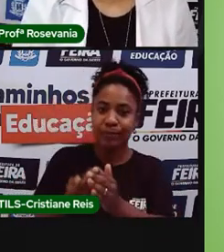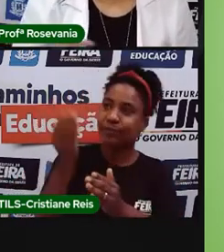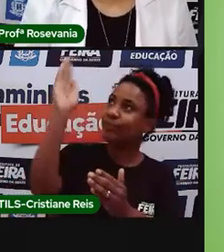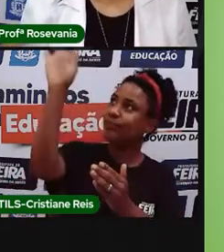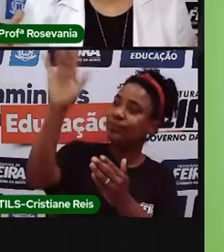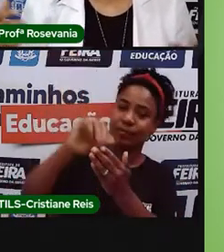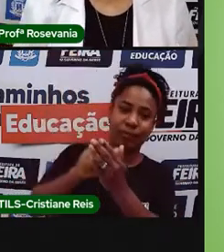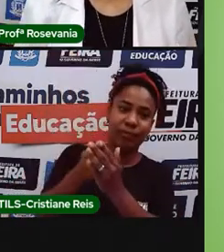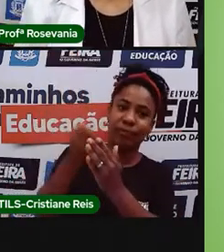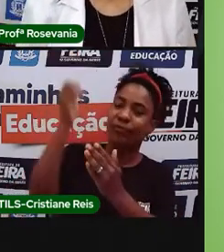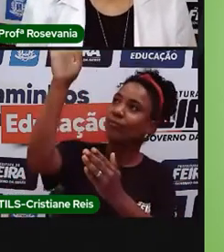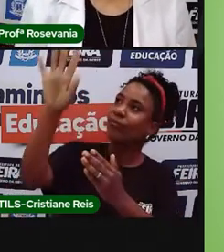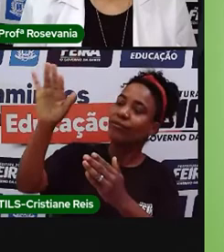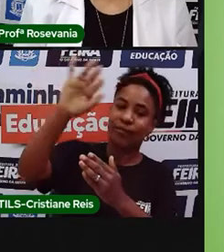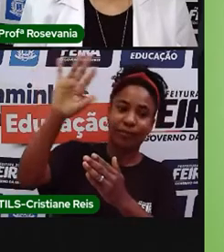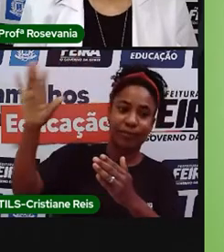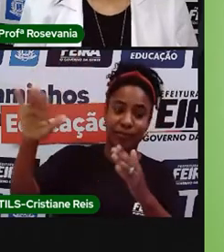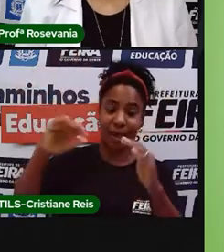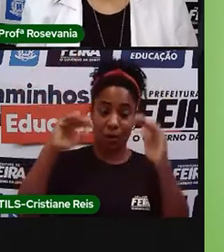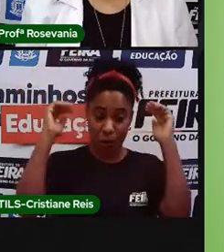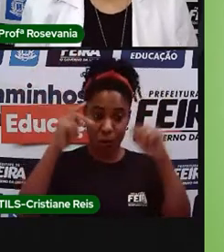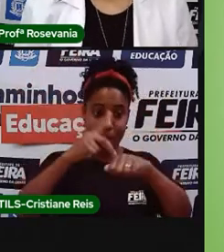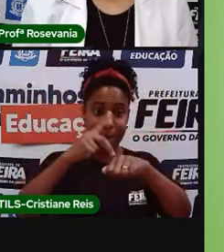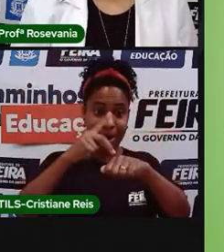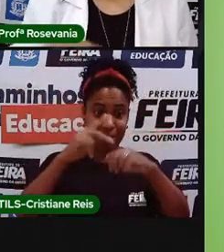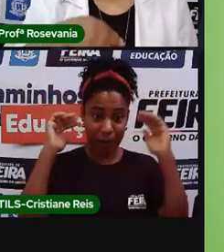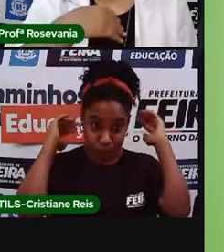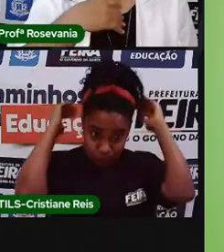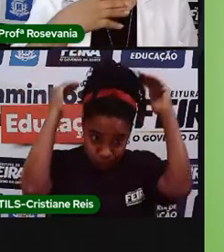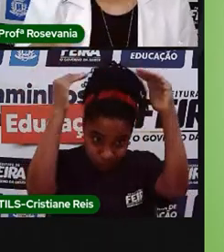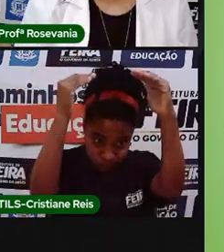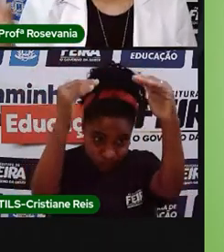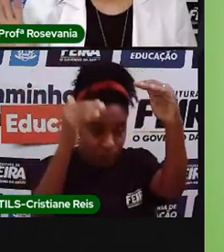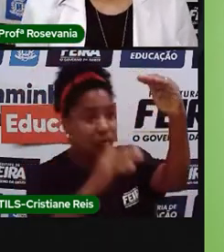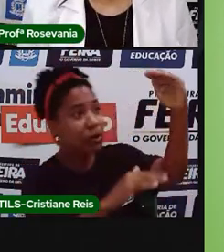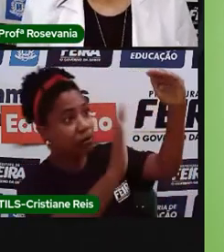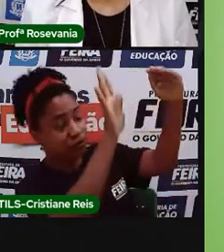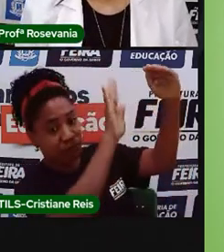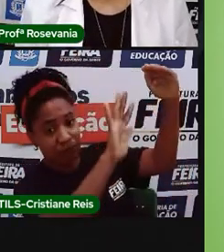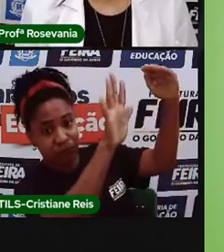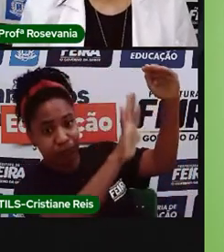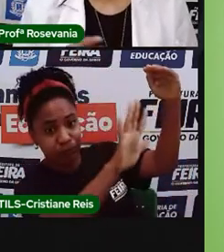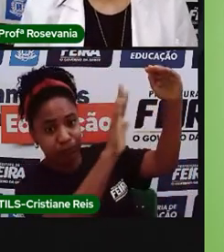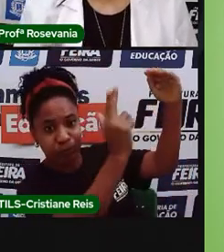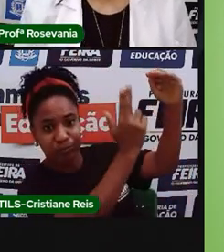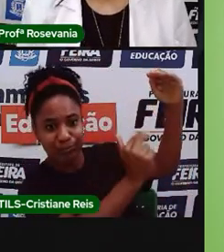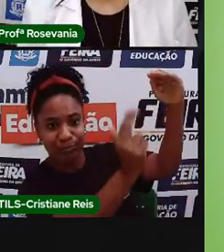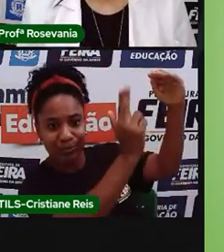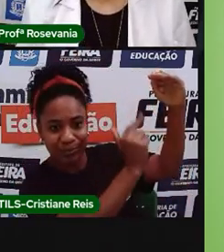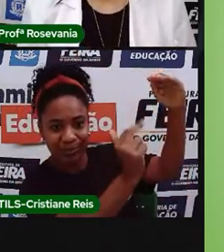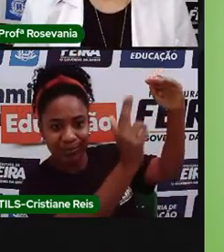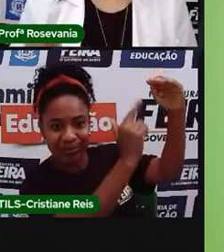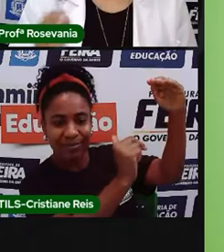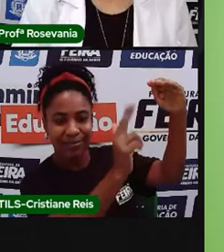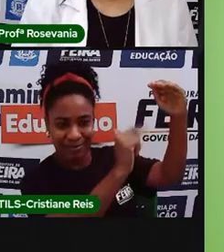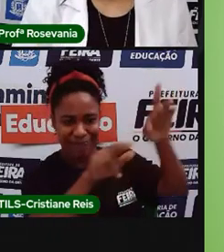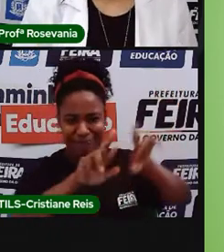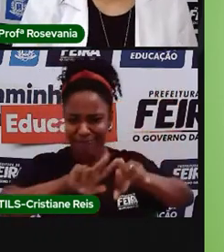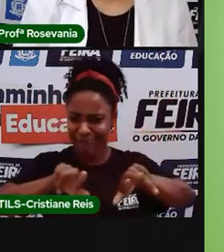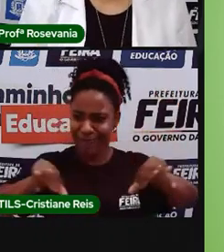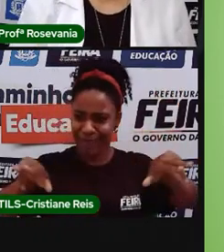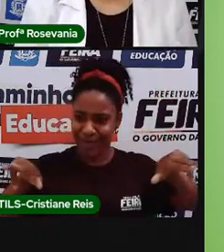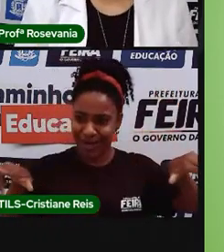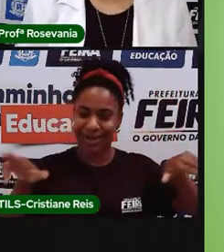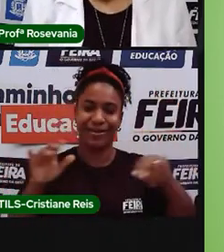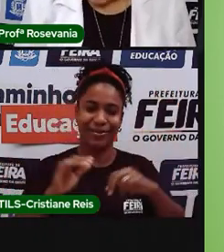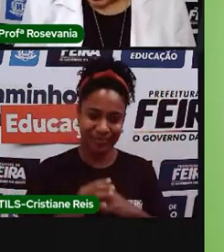né, de alguma caverna ali da época. Então, os materiais eram os mais diversos. Era o que eles encontravam ali, eles